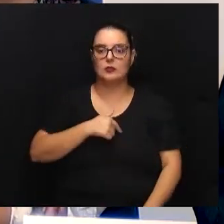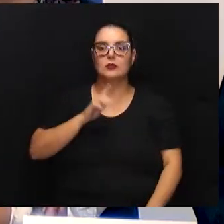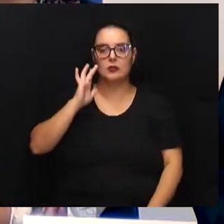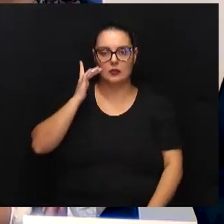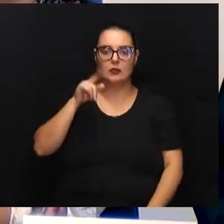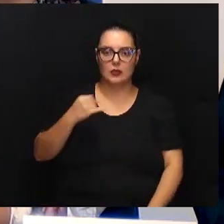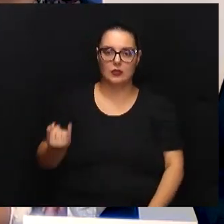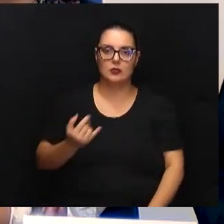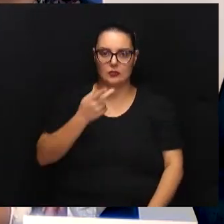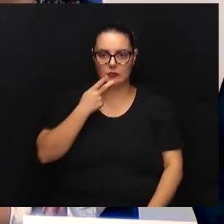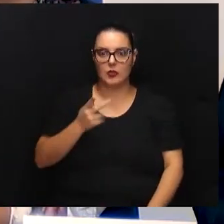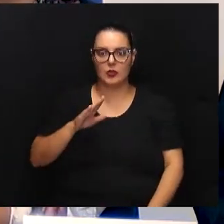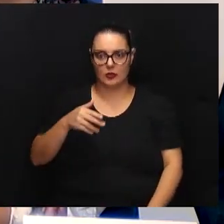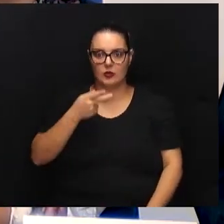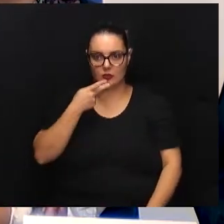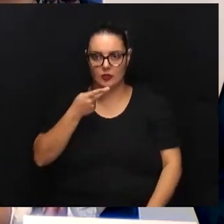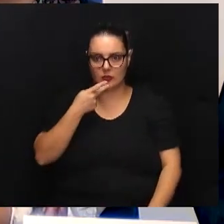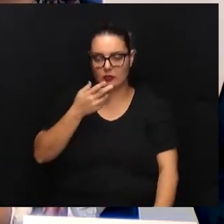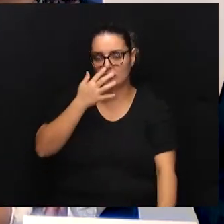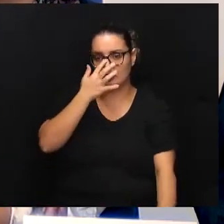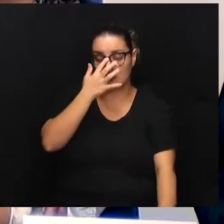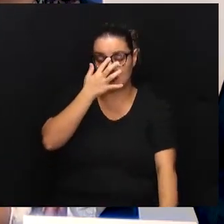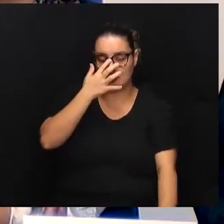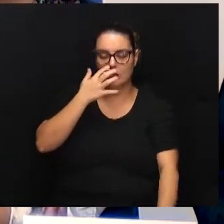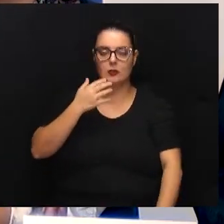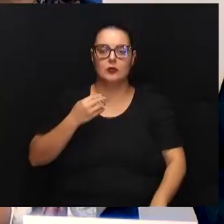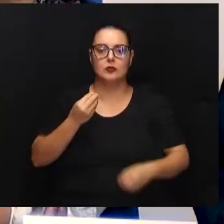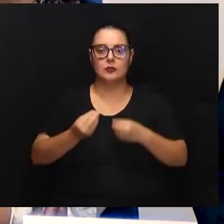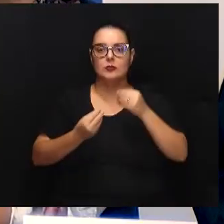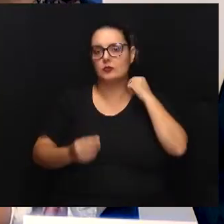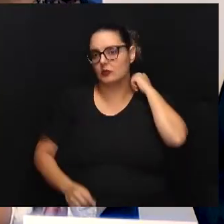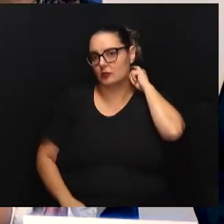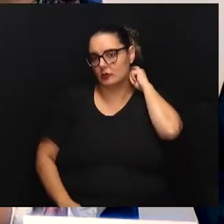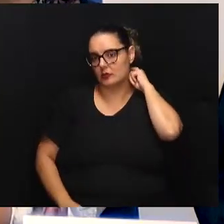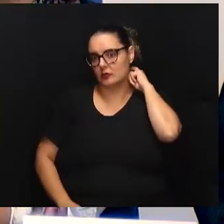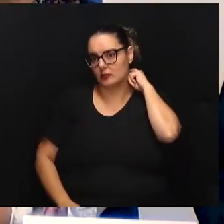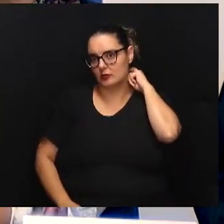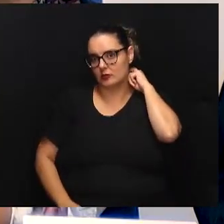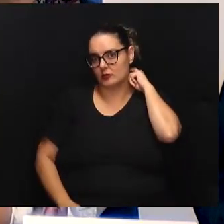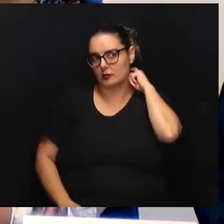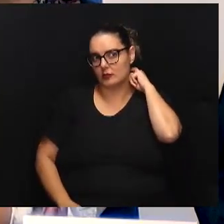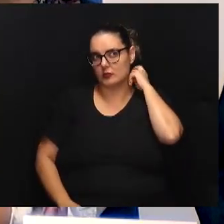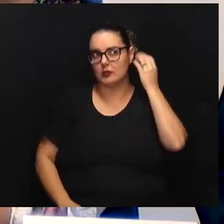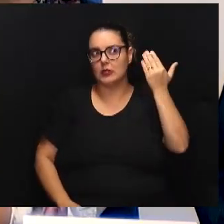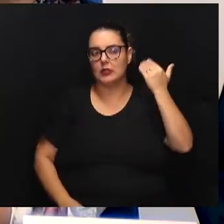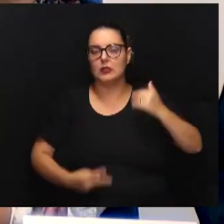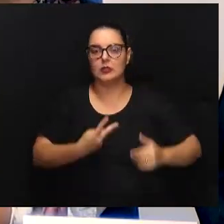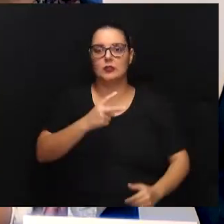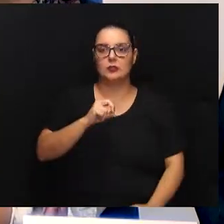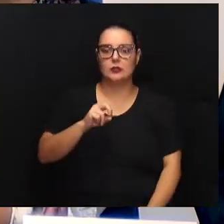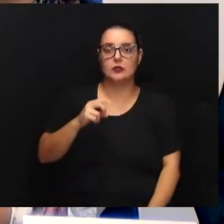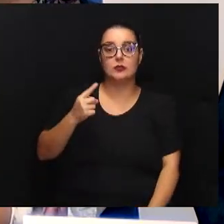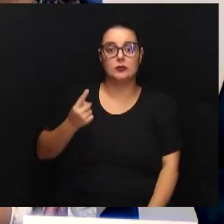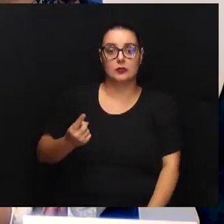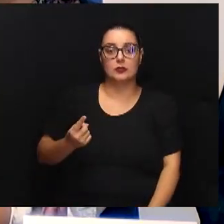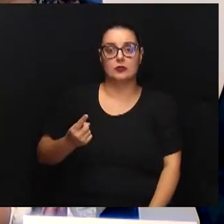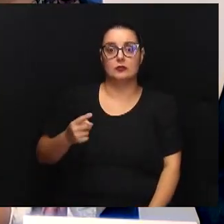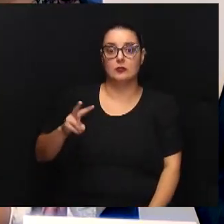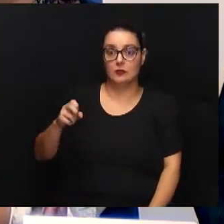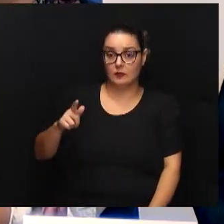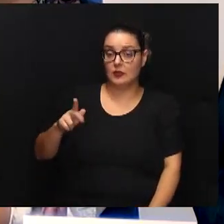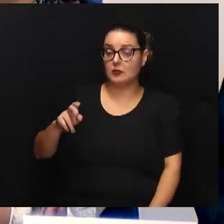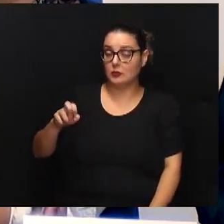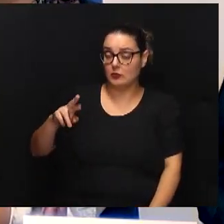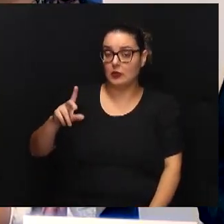como foi lá em 2001, como foi vanguarda, como foi diferente, como as